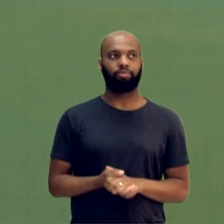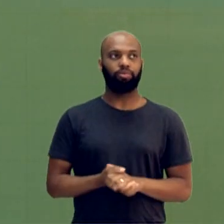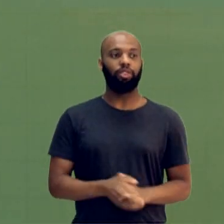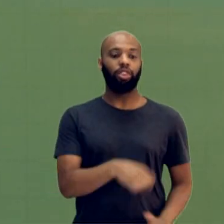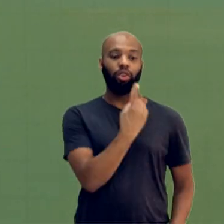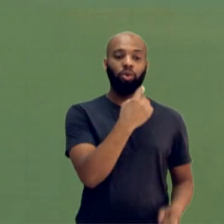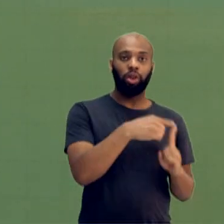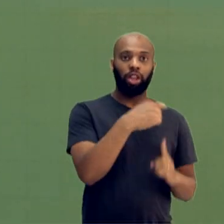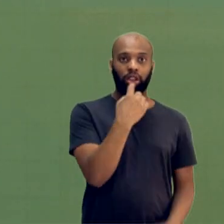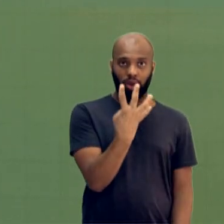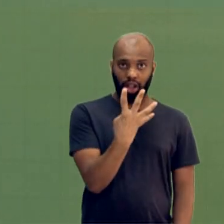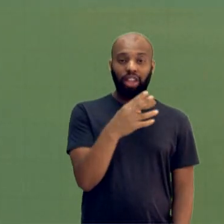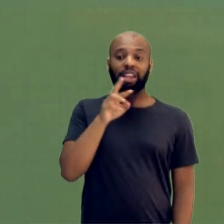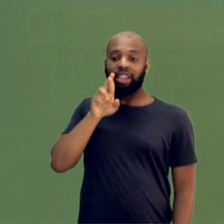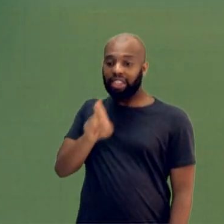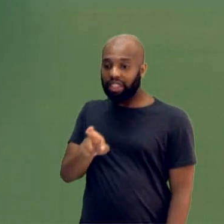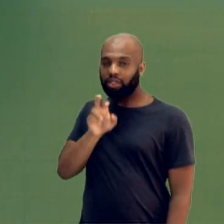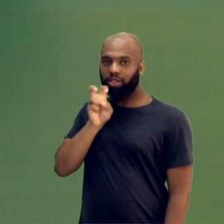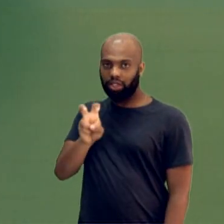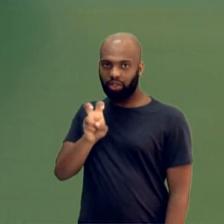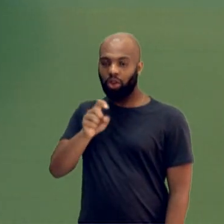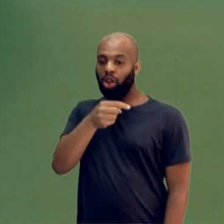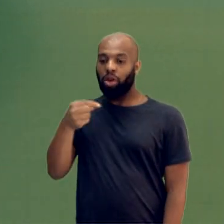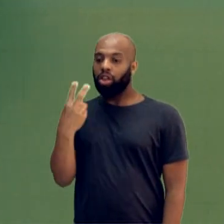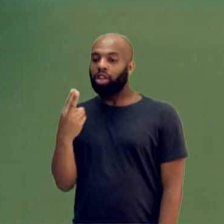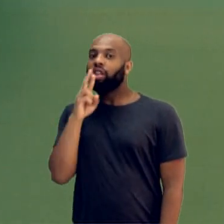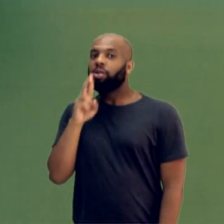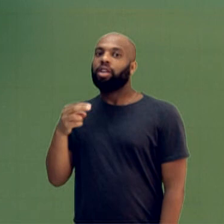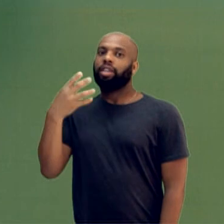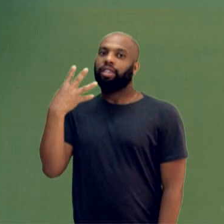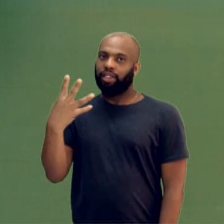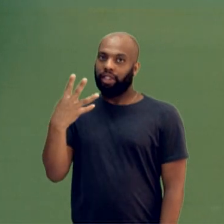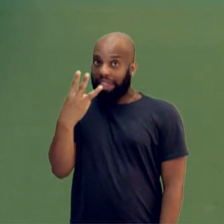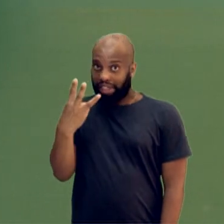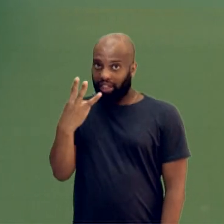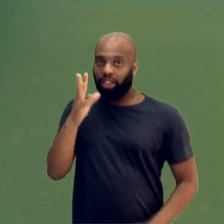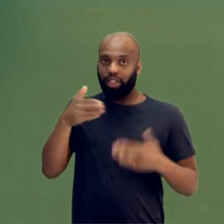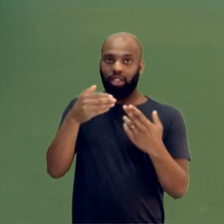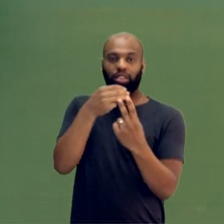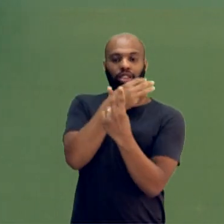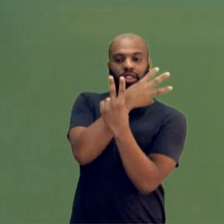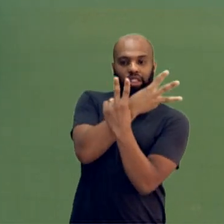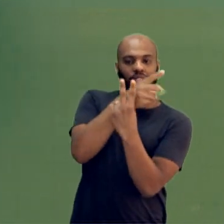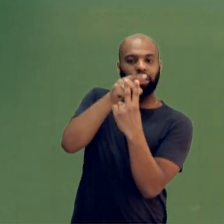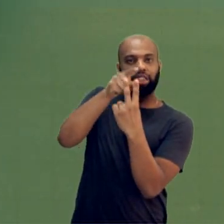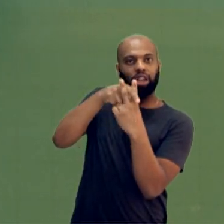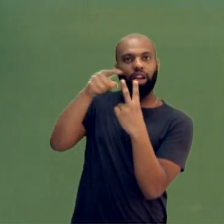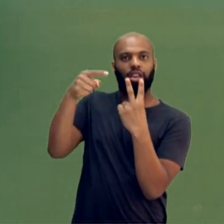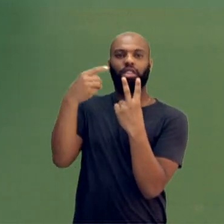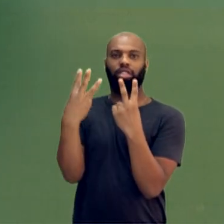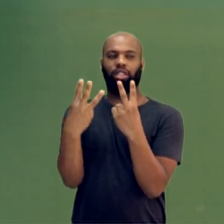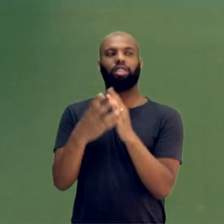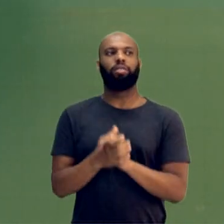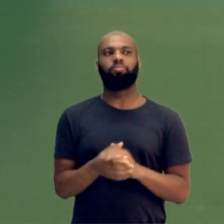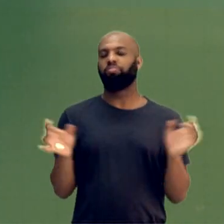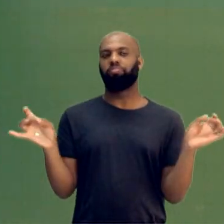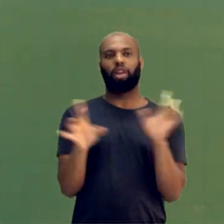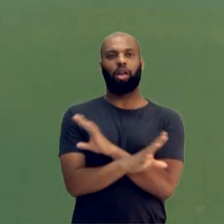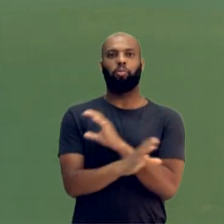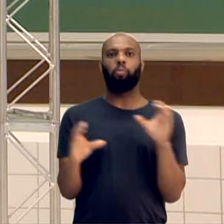mais 4, 5, menos 2, eu tenho 3 raiz de 3.